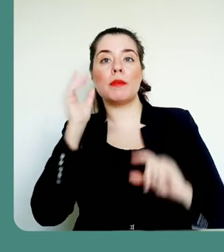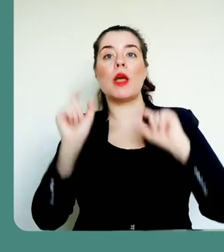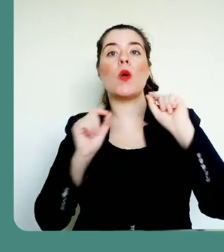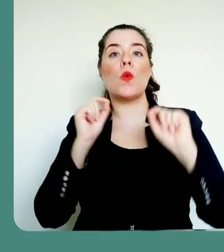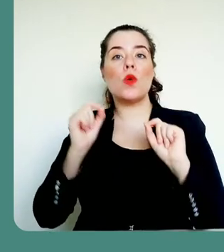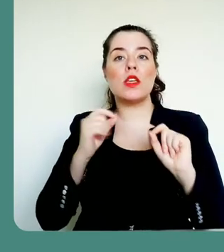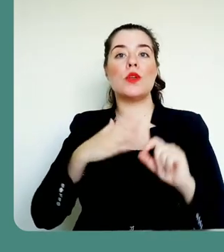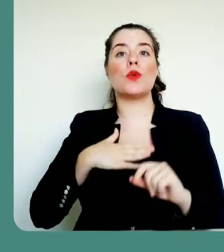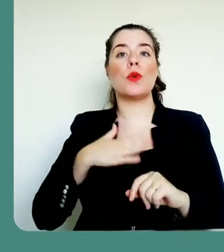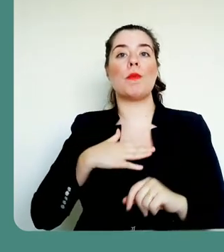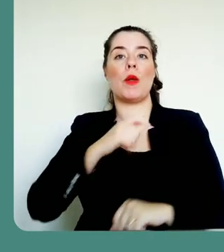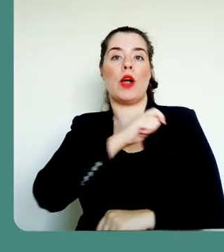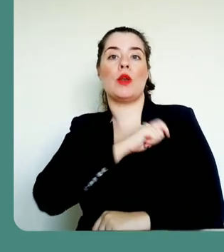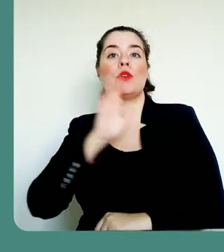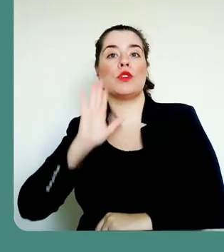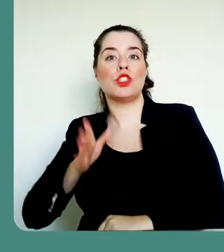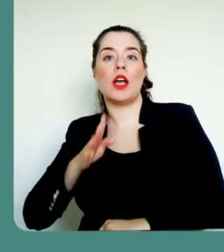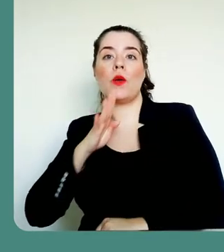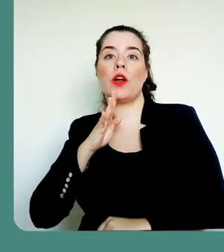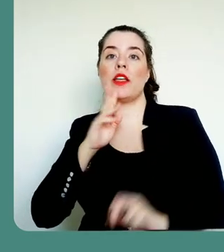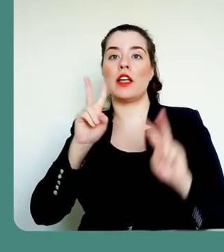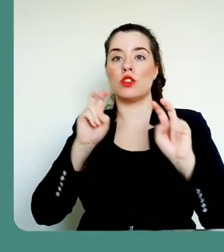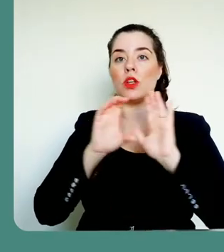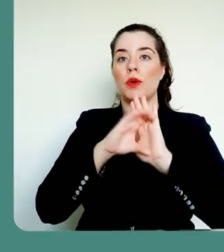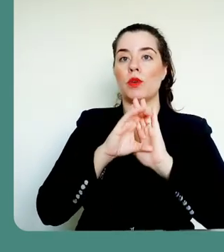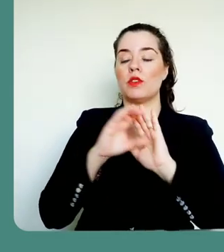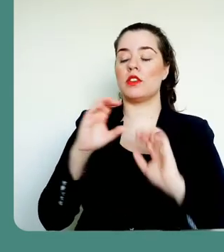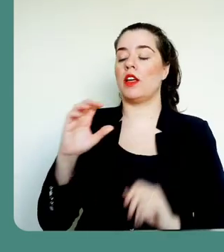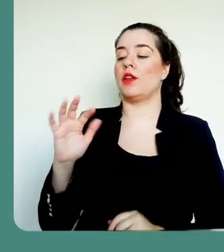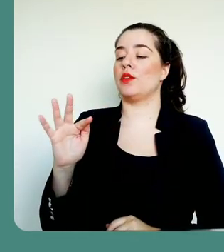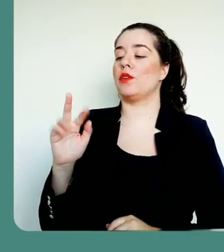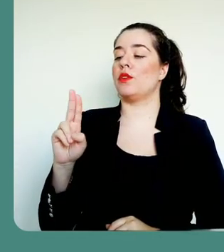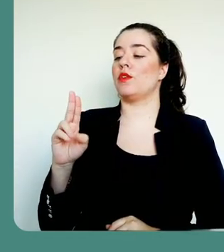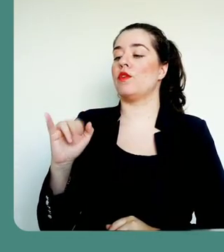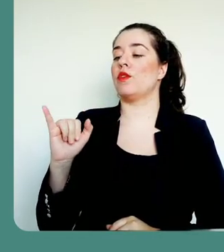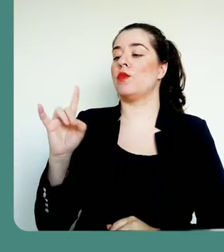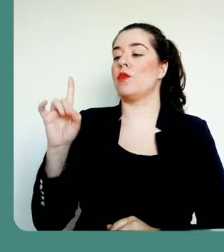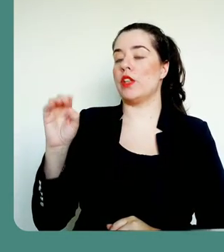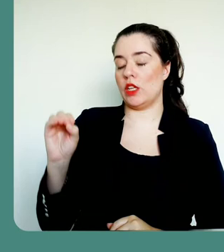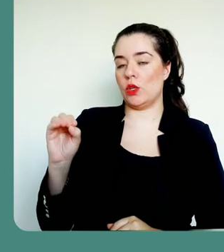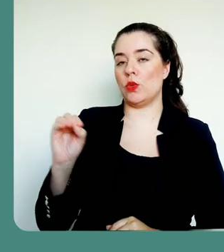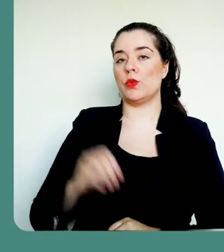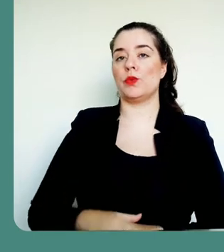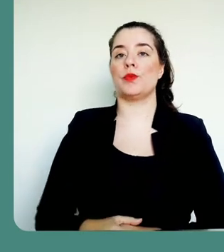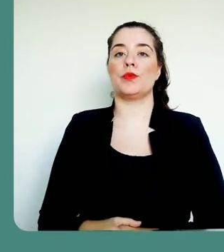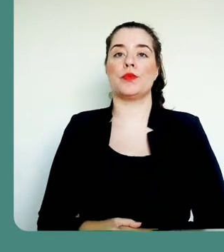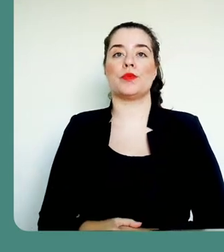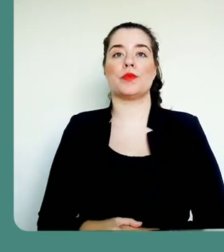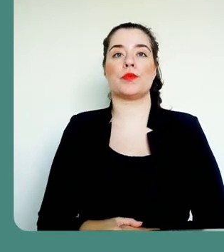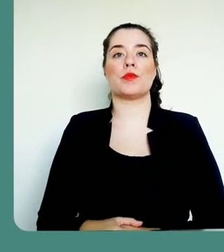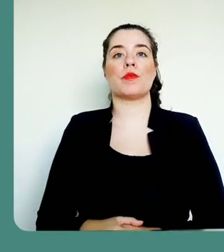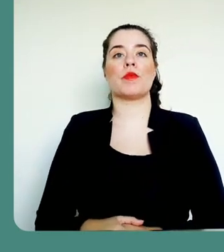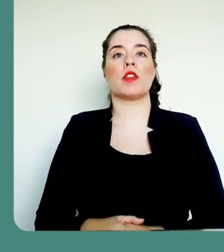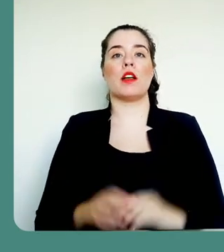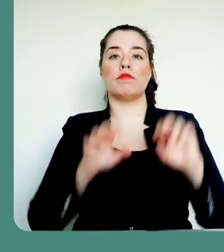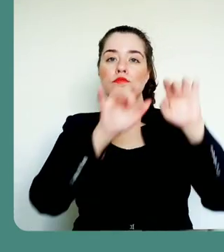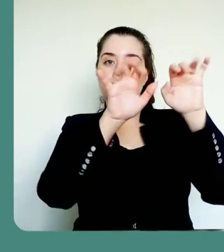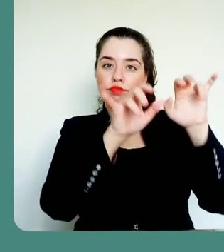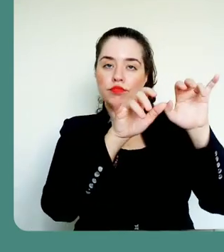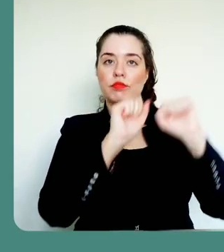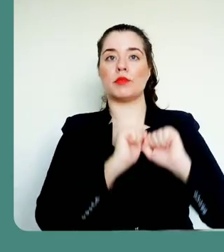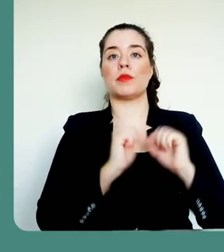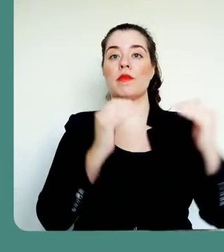eu identificar o que que os meus alunos já conhecem sobre o termo fluido. Aqui embaixo, então, eu vou colocar